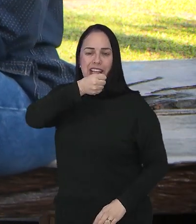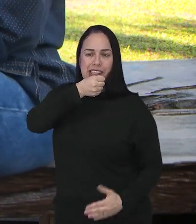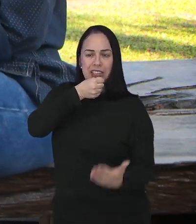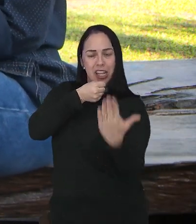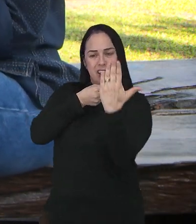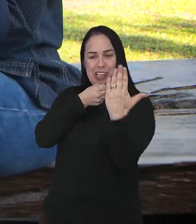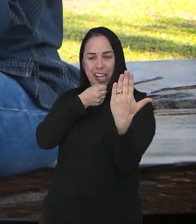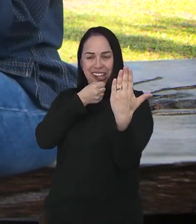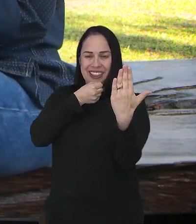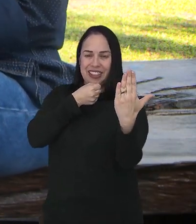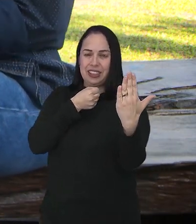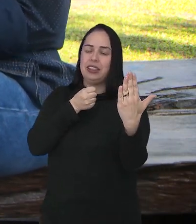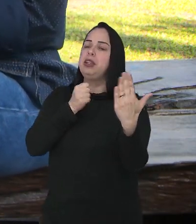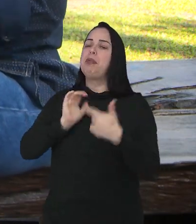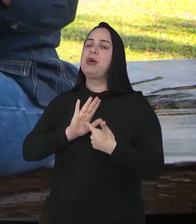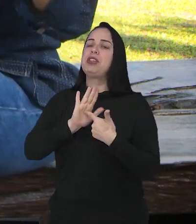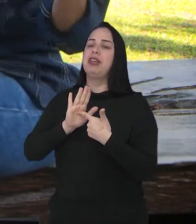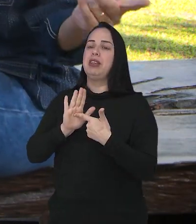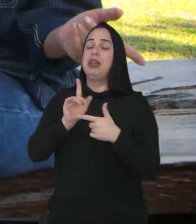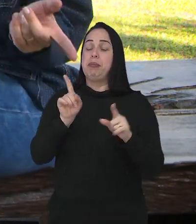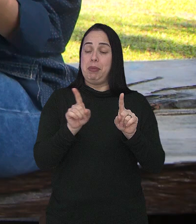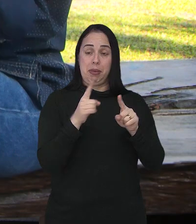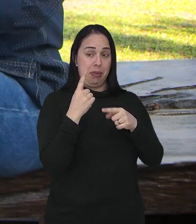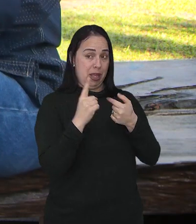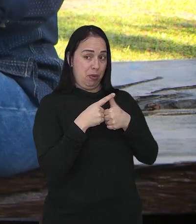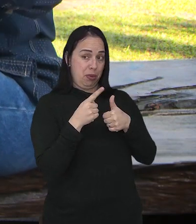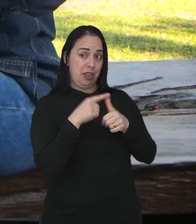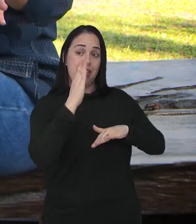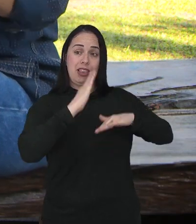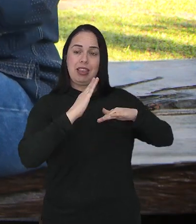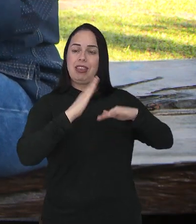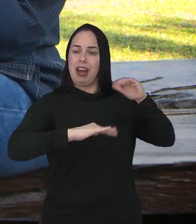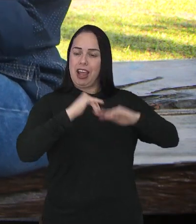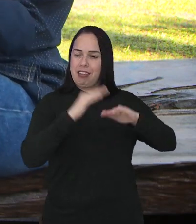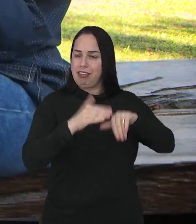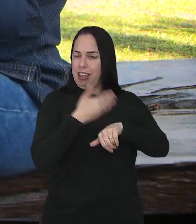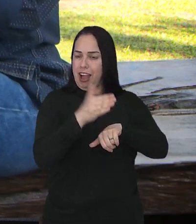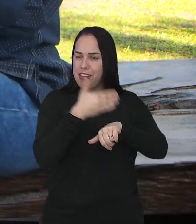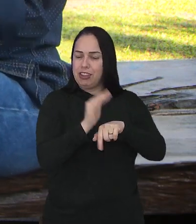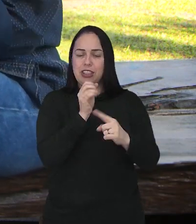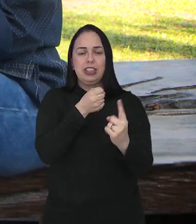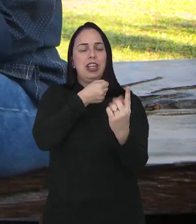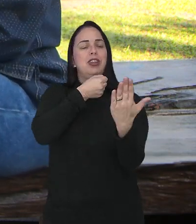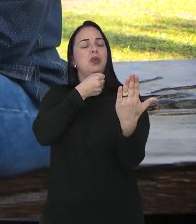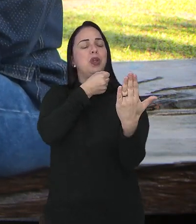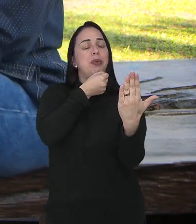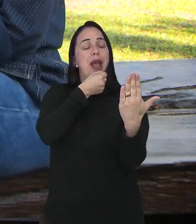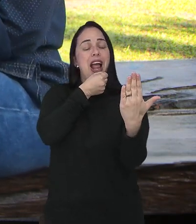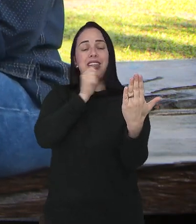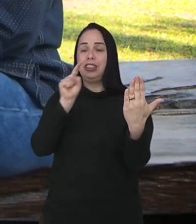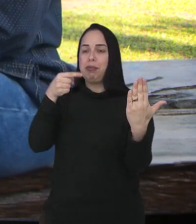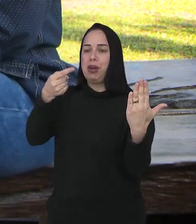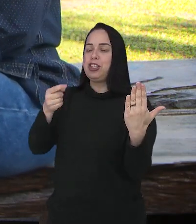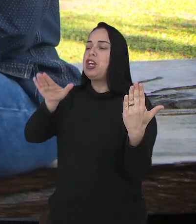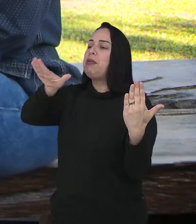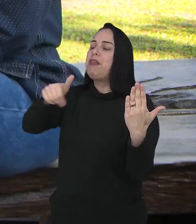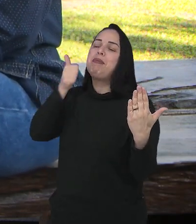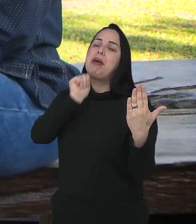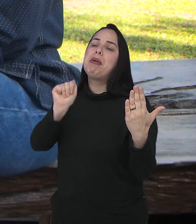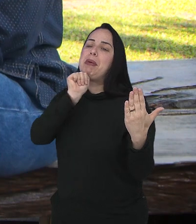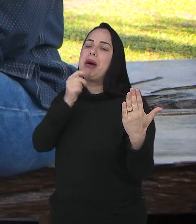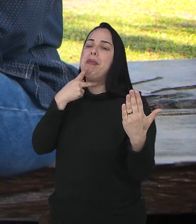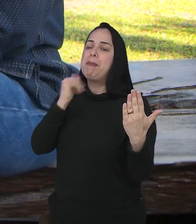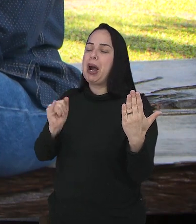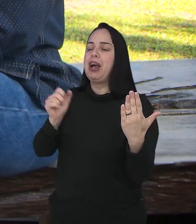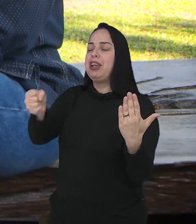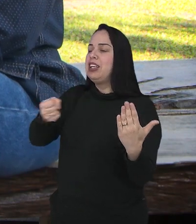minha banheiro? mãe, fazia pra minha mãe, treinava no espelho, depois colocava meu pai e minha mãe assim, fazia show pra eles. Desde os 9, eu já